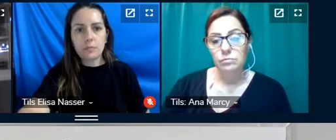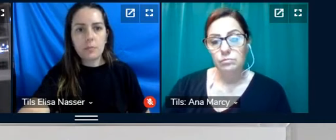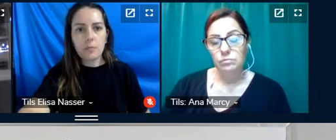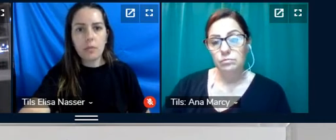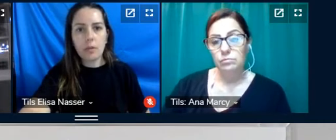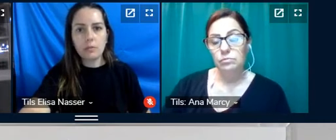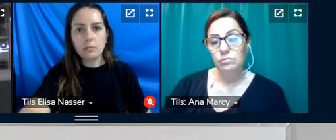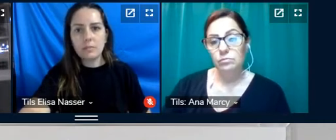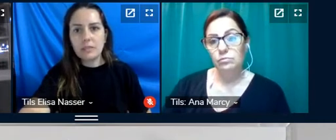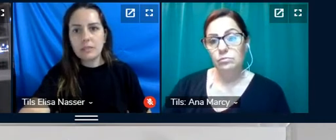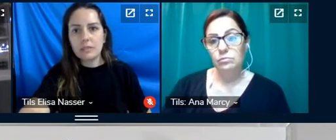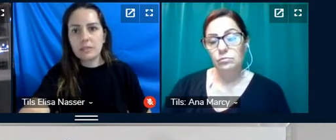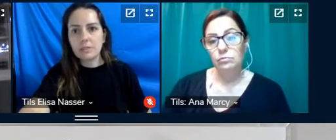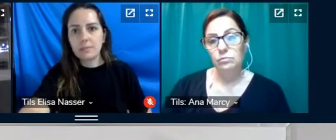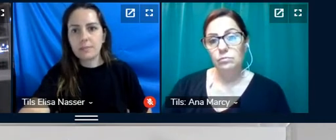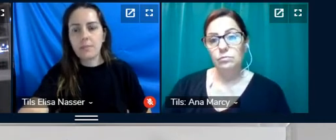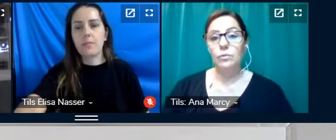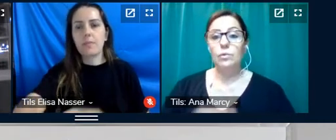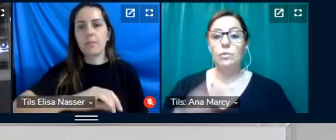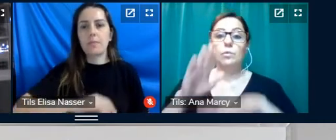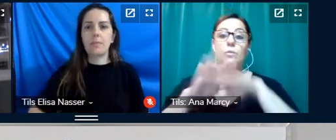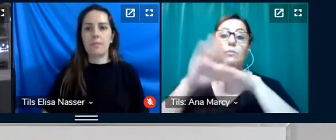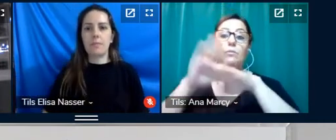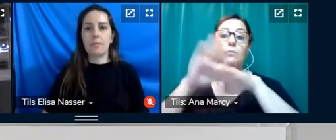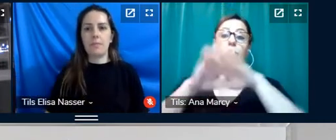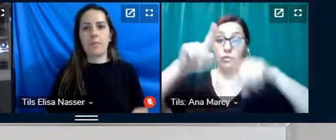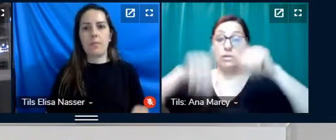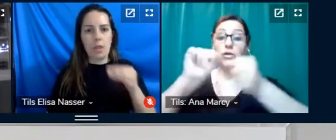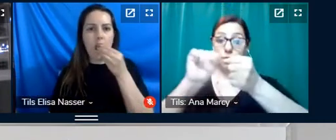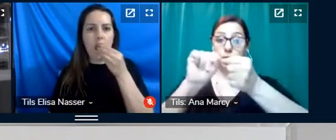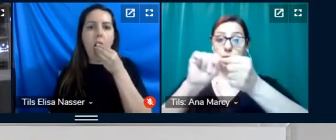Tudo bem. Vou botar mais uma aqui.